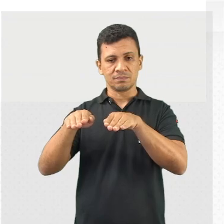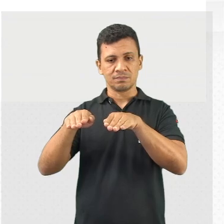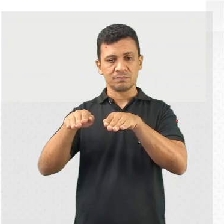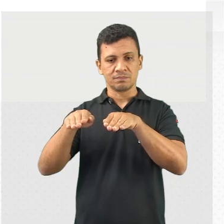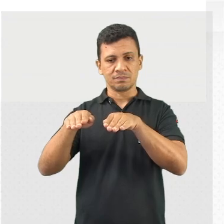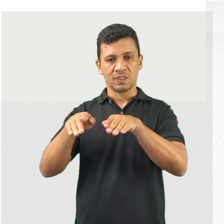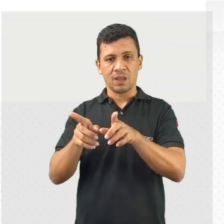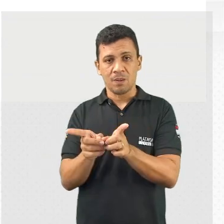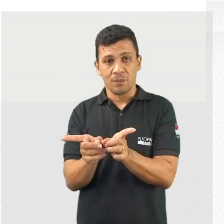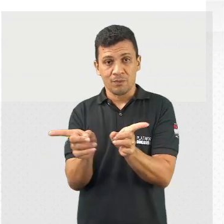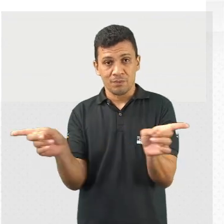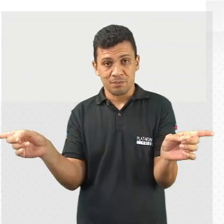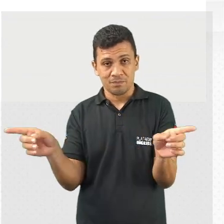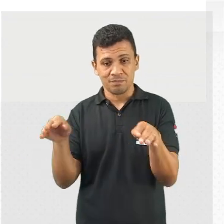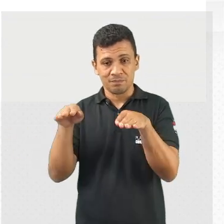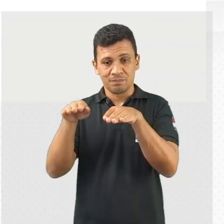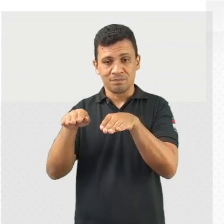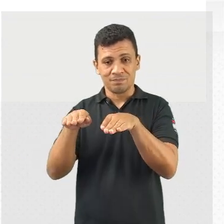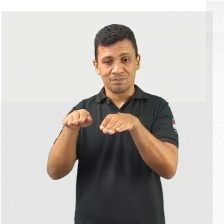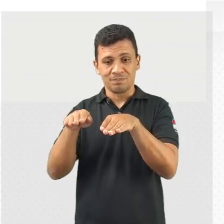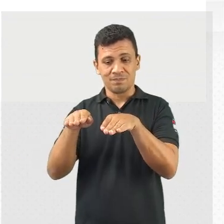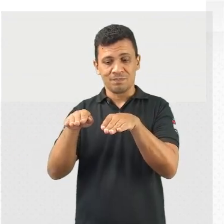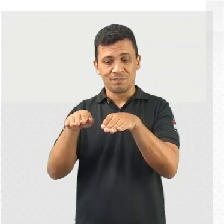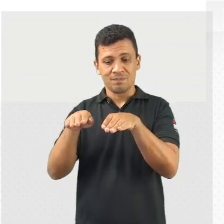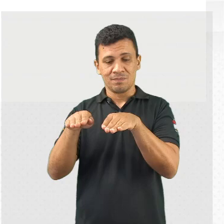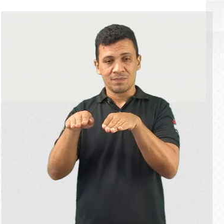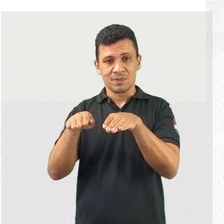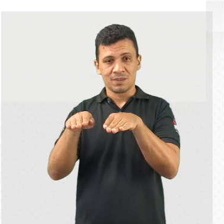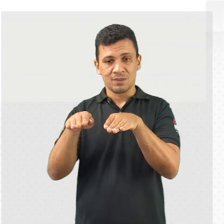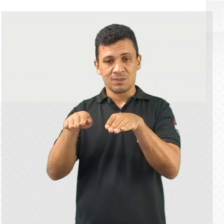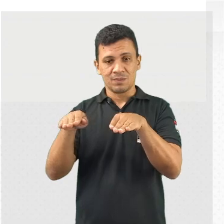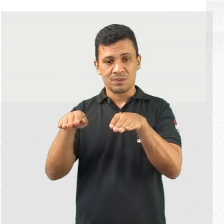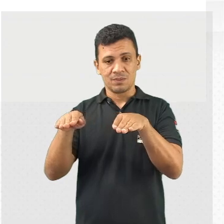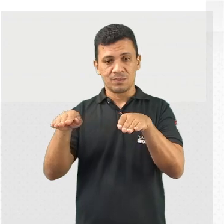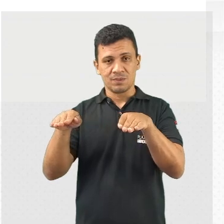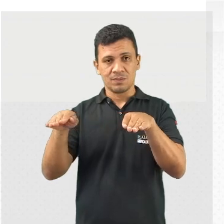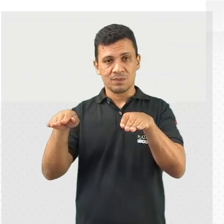movimento oposto. Eu tenho limite